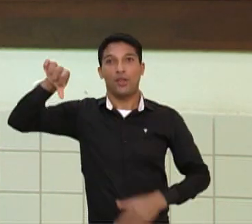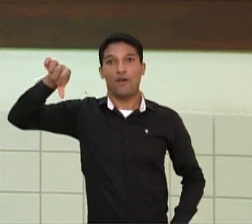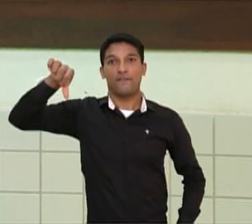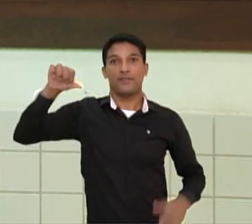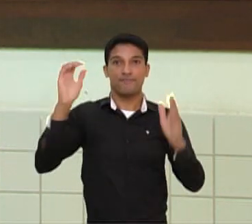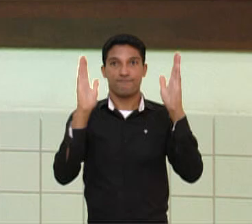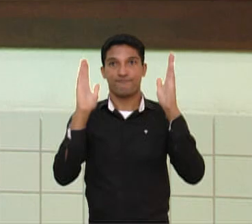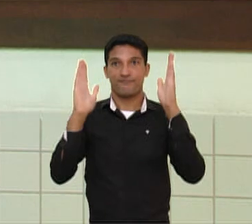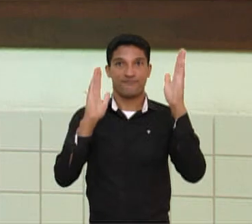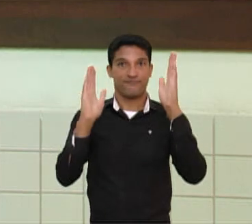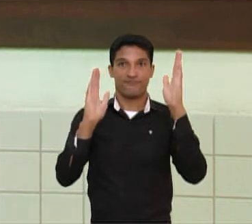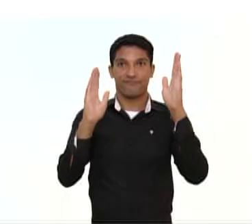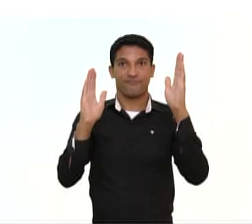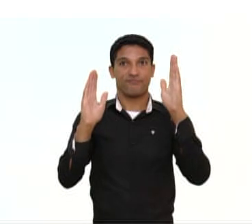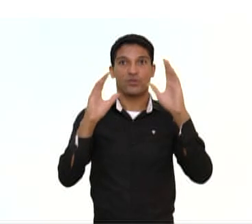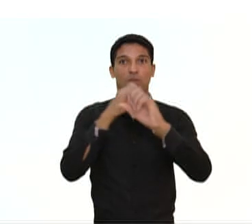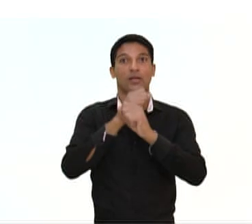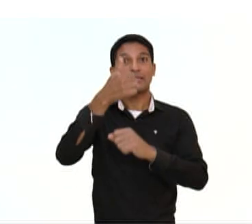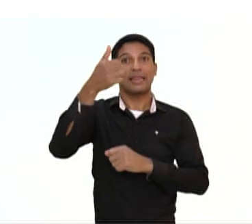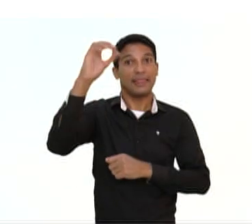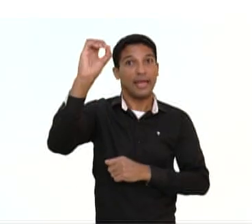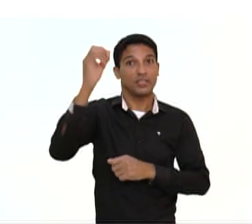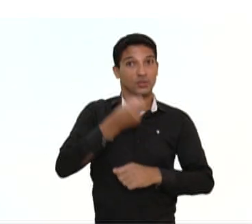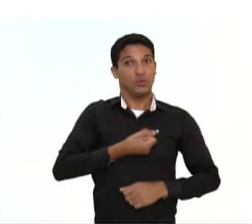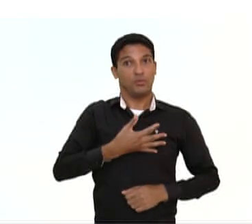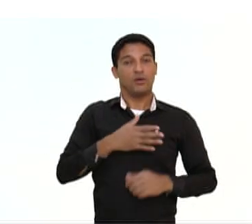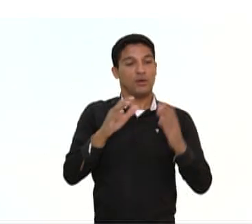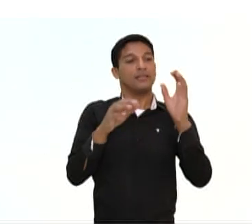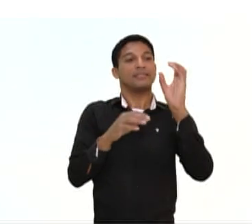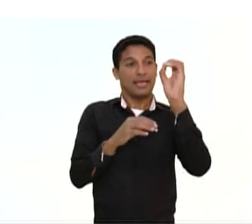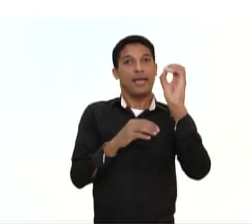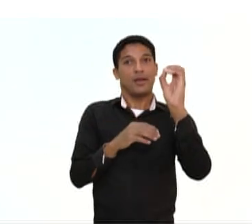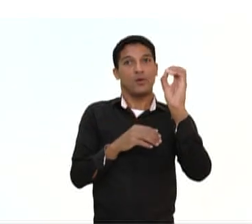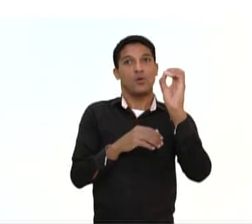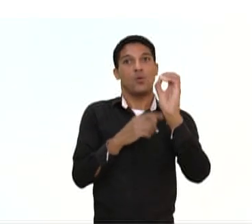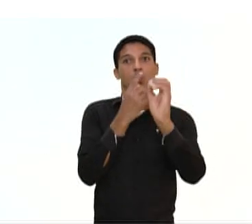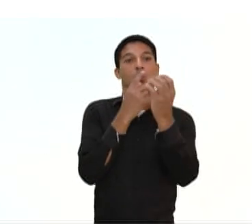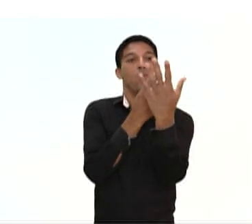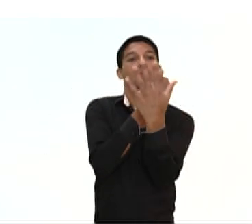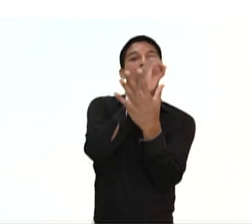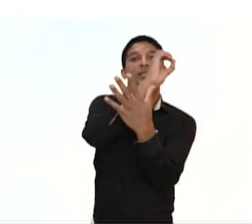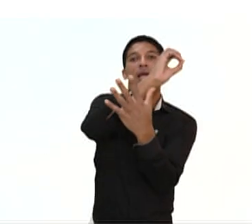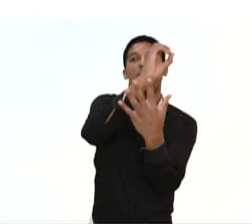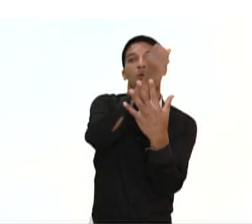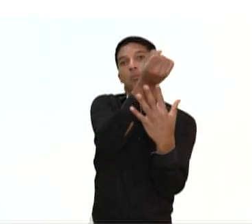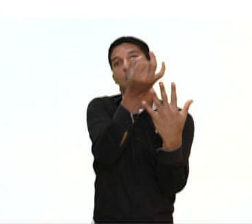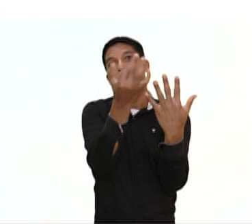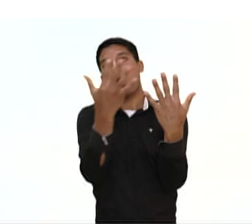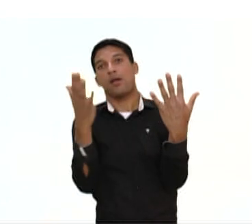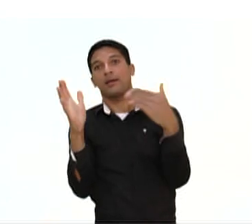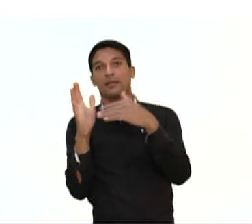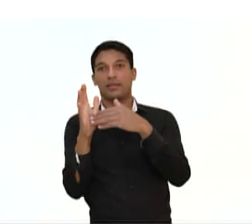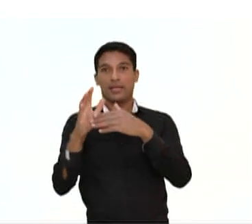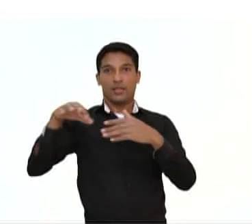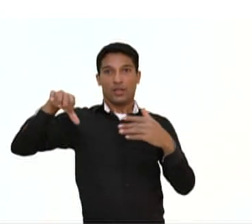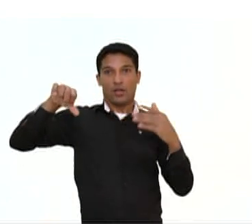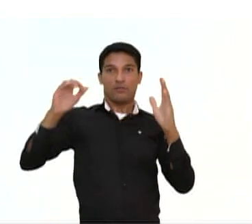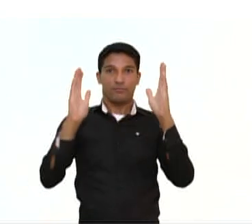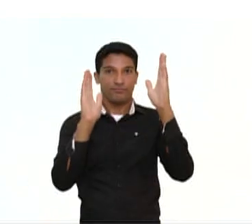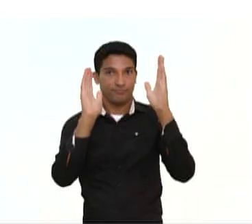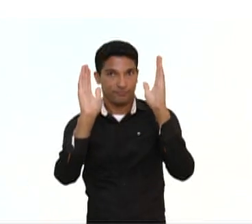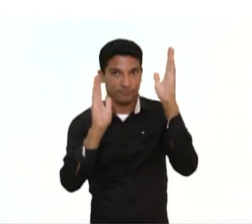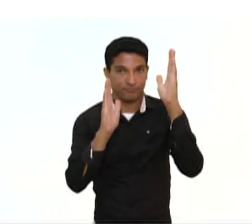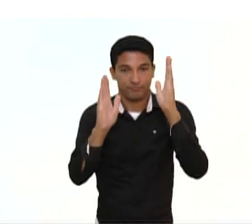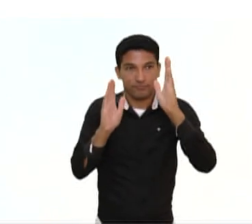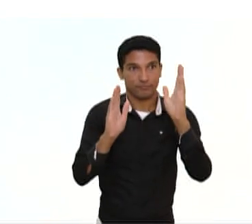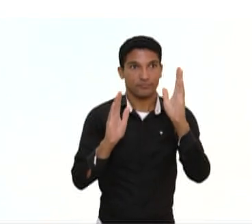números disponíveis para colocar na placa. Vou utilizar em cada placa 3 algarismos, então eu vou fazer uma permutação